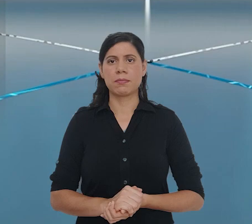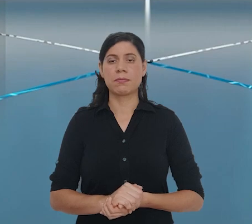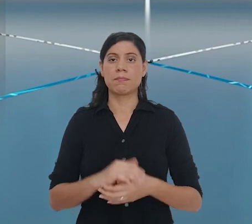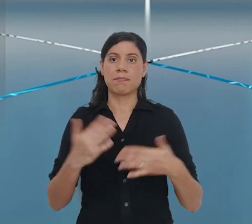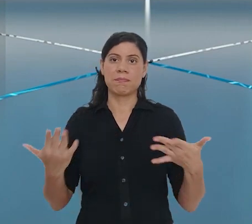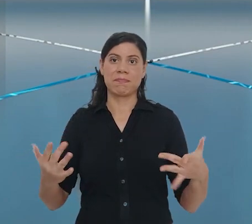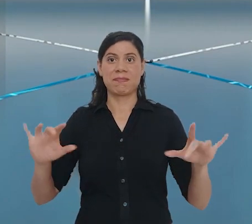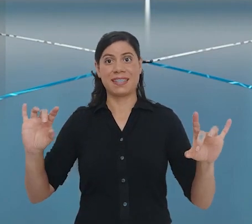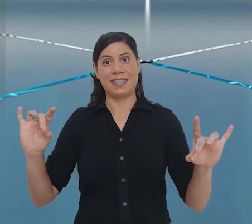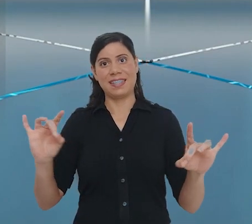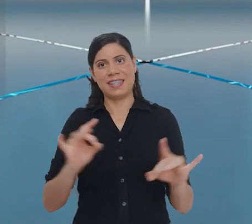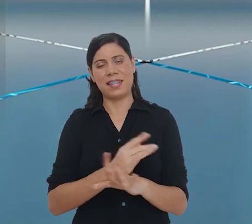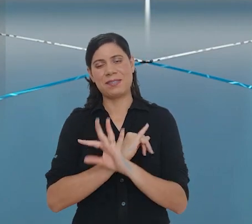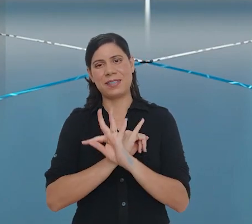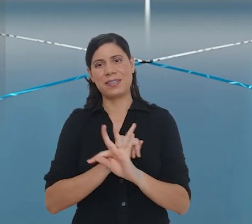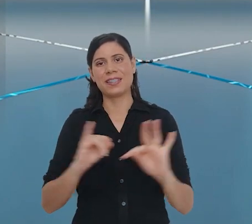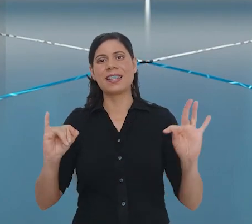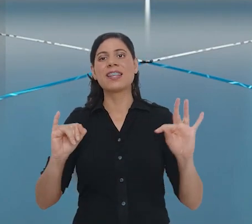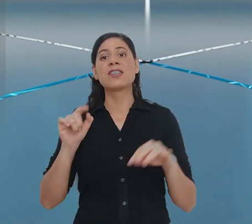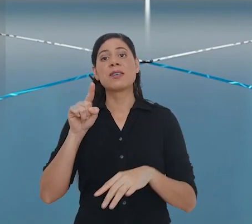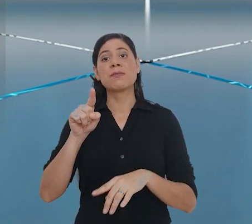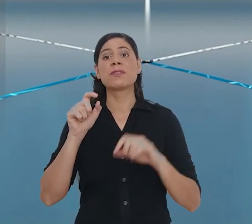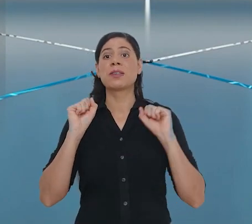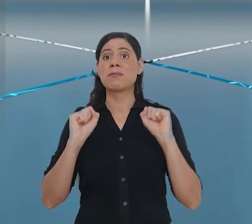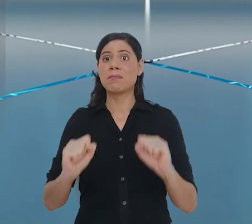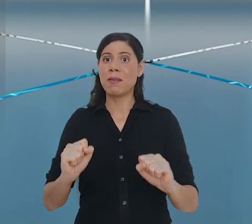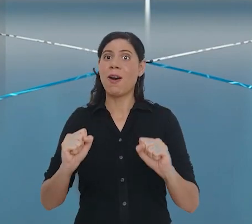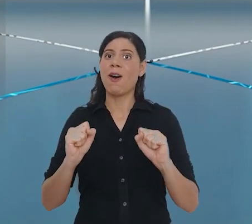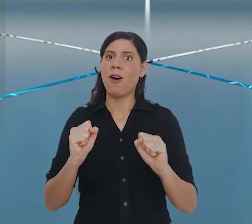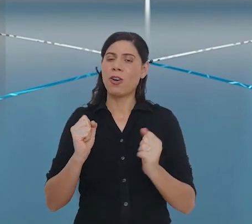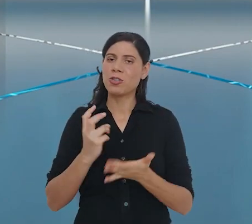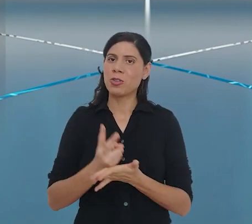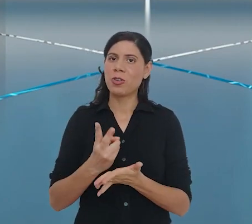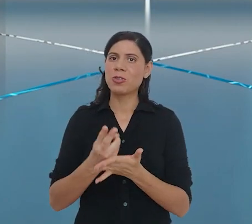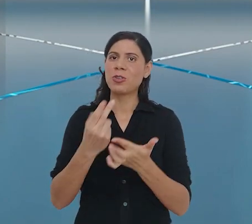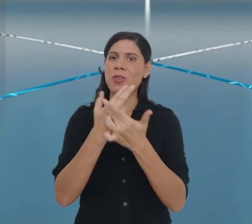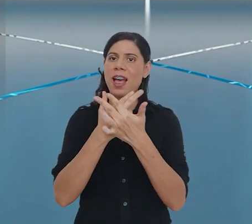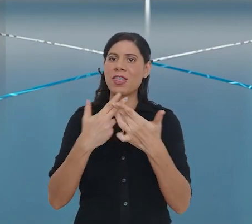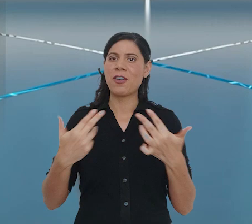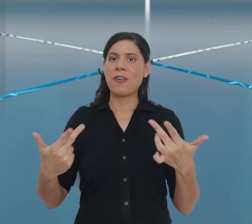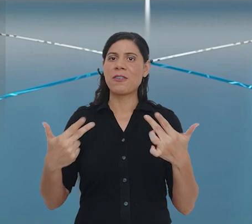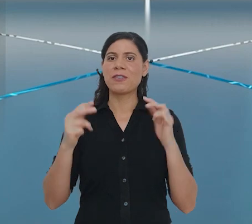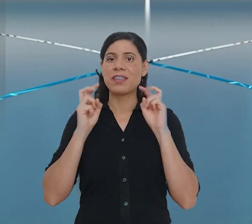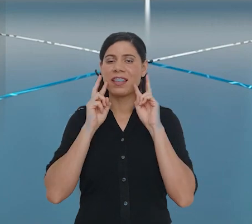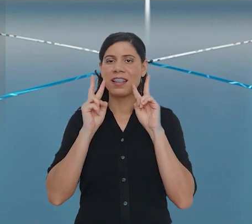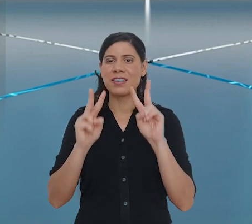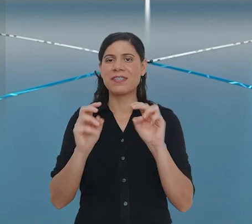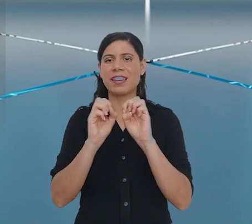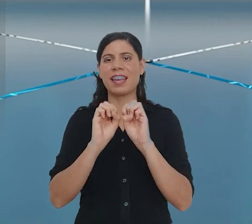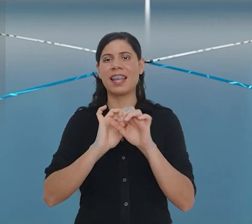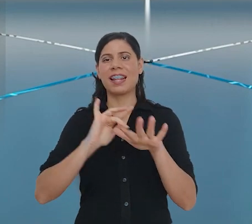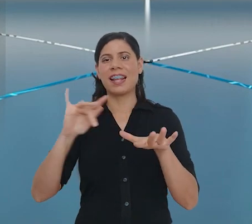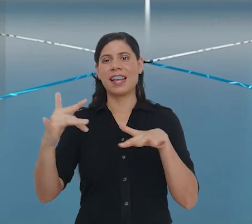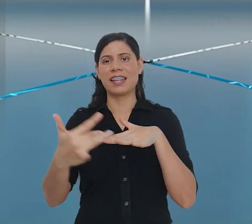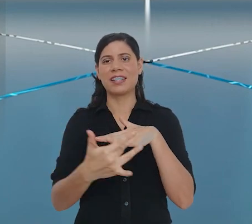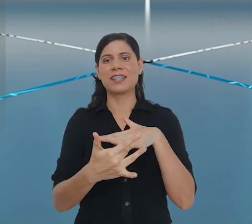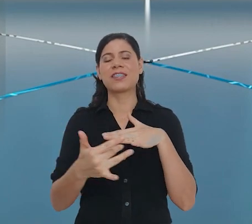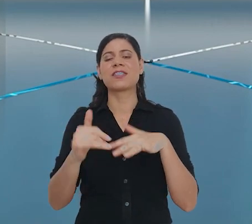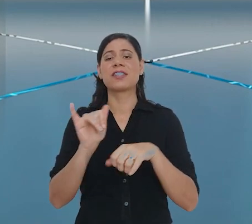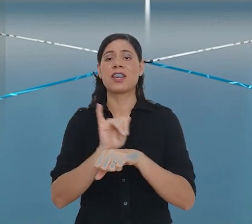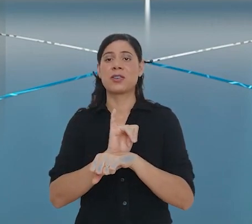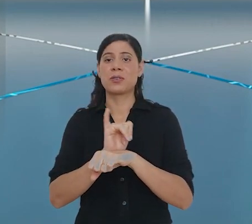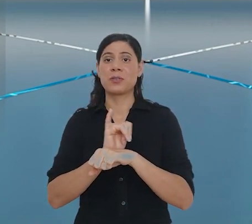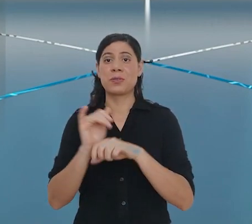Por hora, vamos ficando por aqui, mas você pode continuar acompanhando as novidades do TRF1 nas redes sociais,